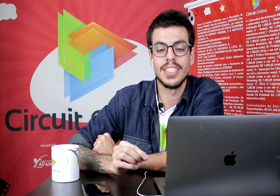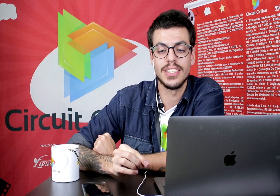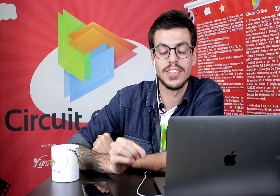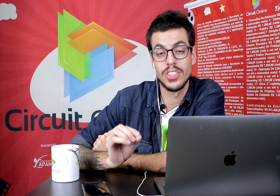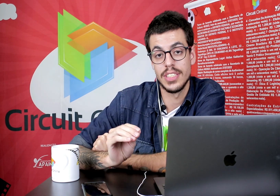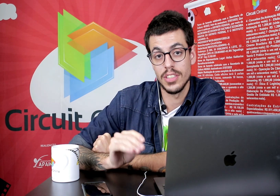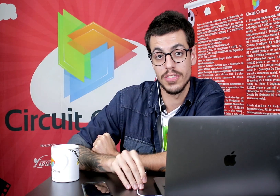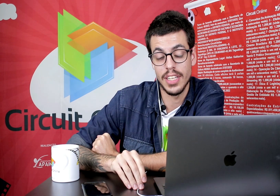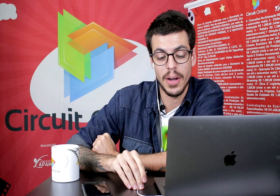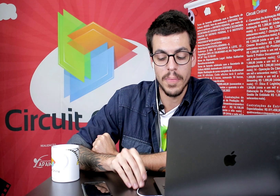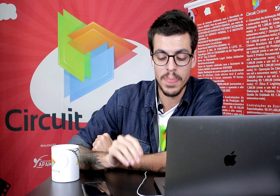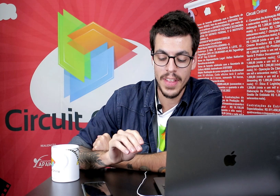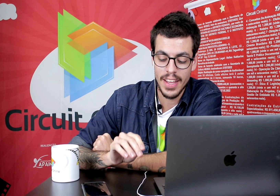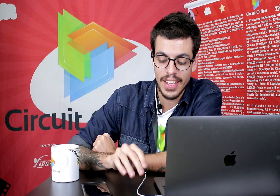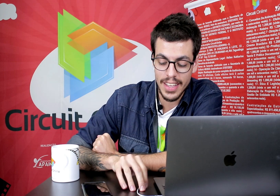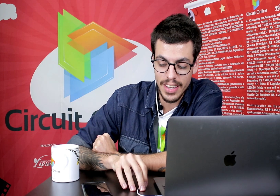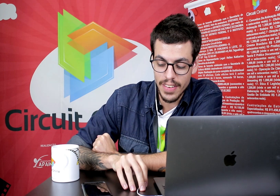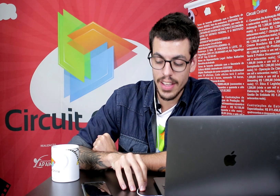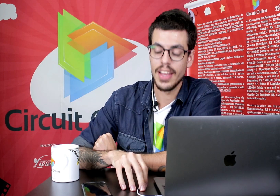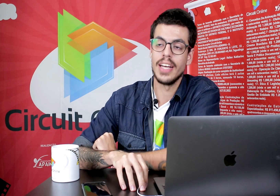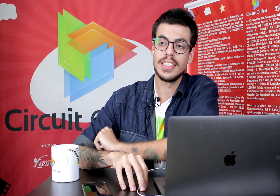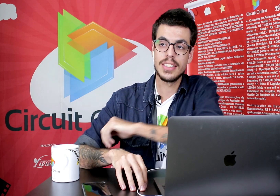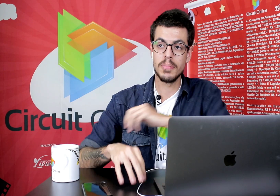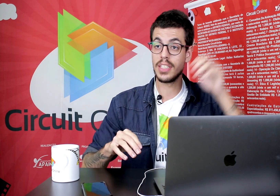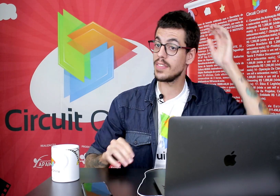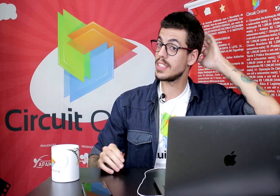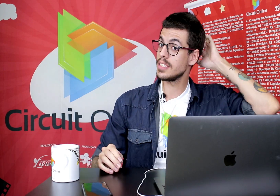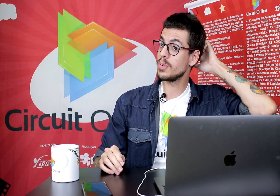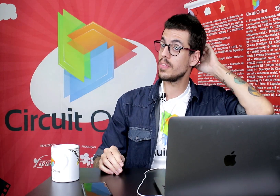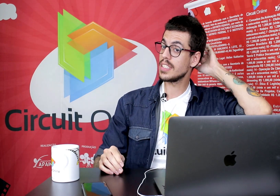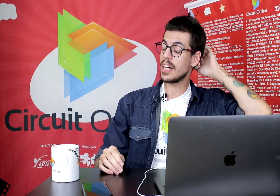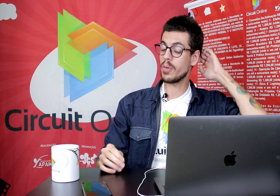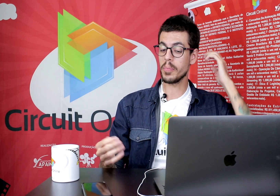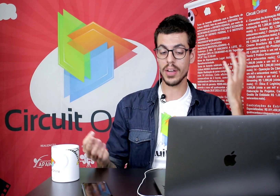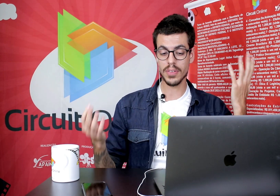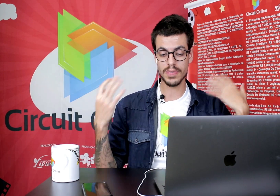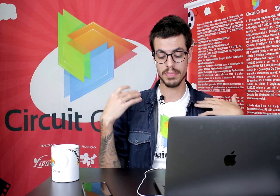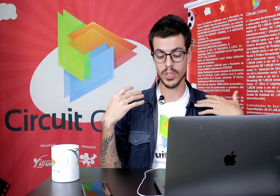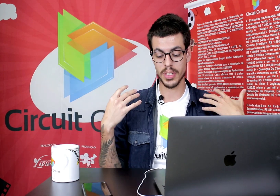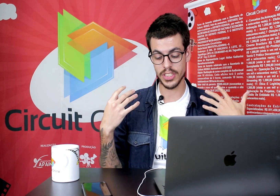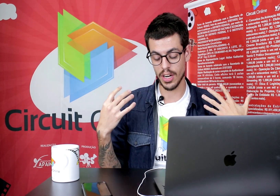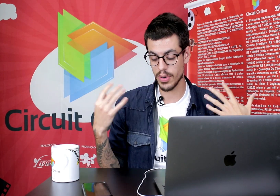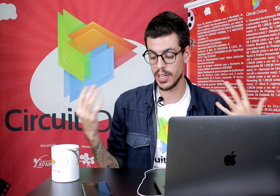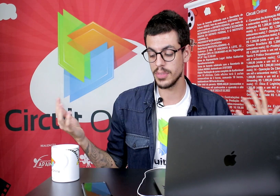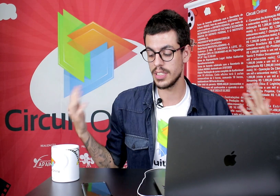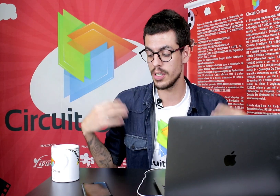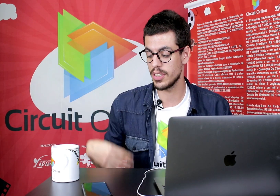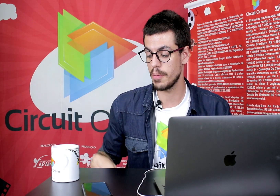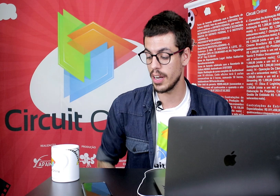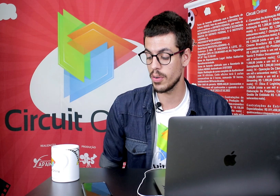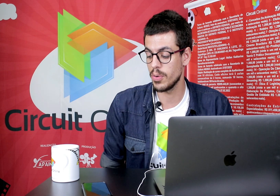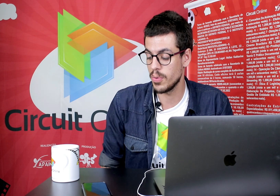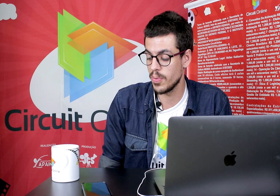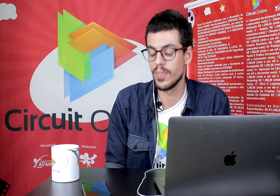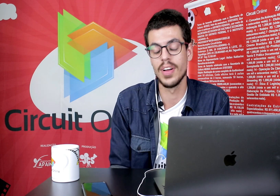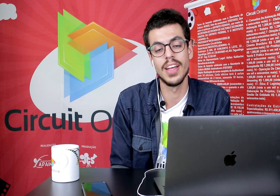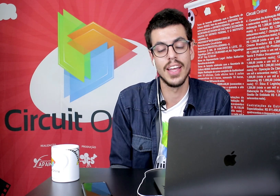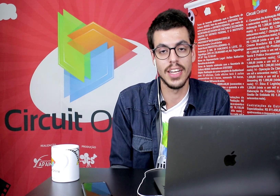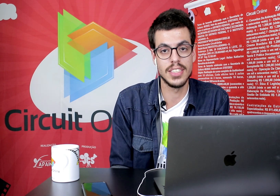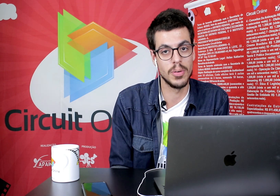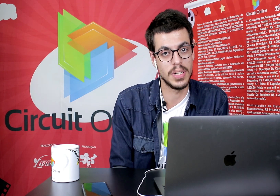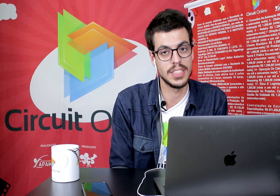Economia Criativa do Distrito Federal. E essa semana vocês vão conversar comigo. Meu nome é Thiago Ramos, eu trabalho